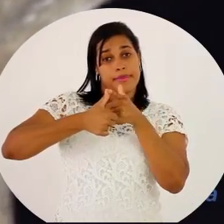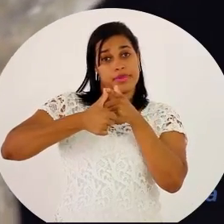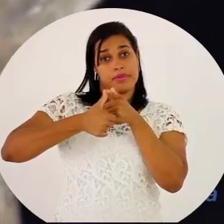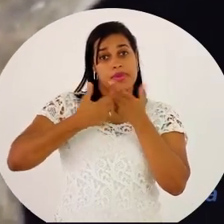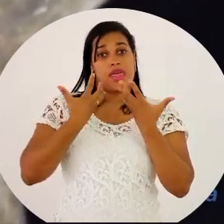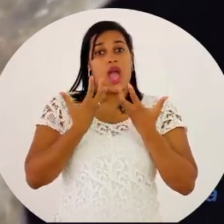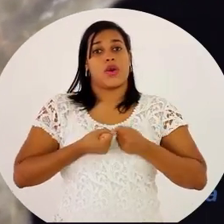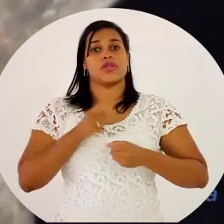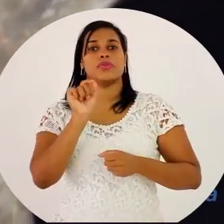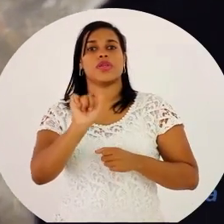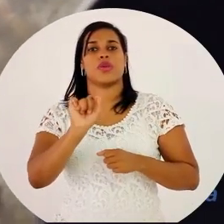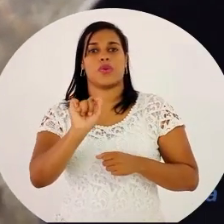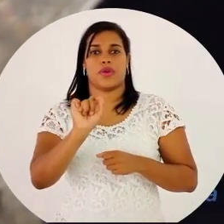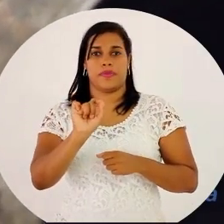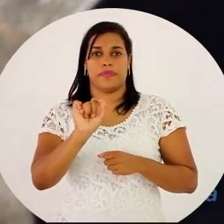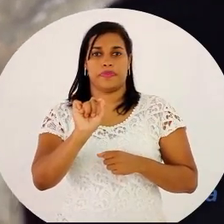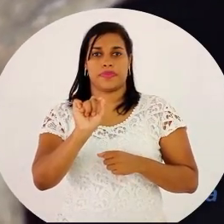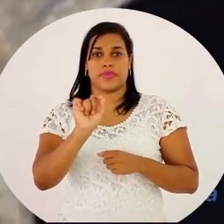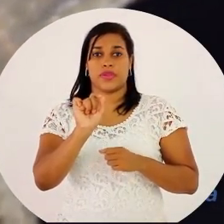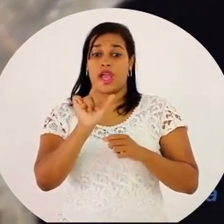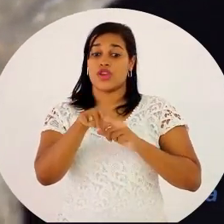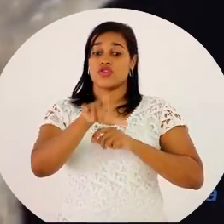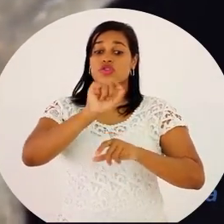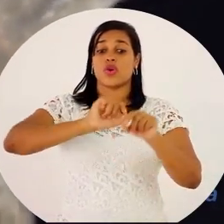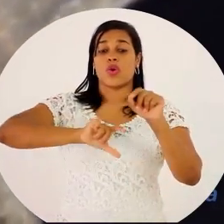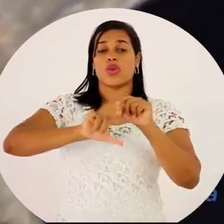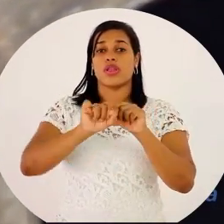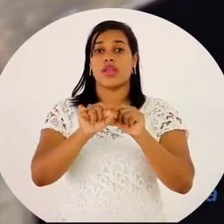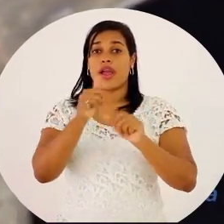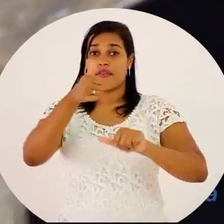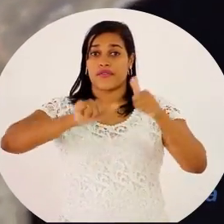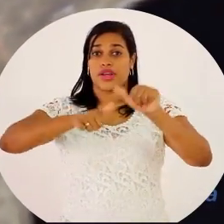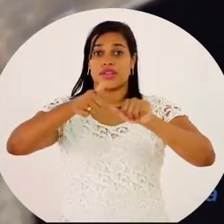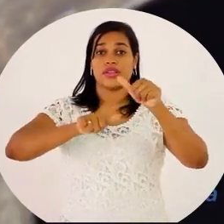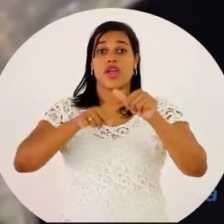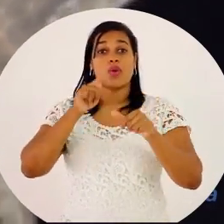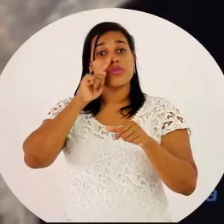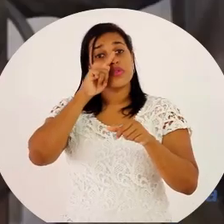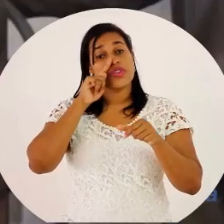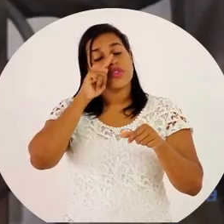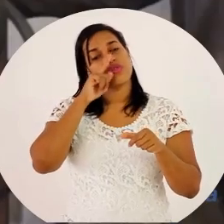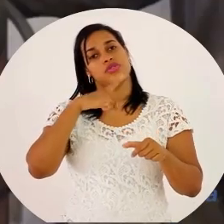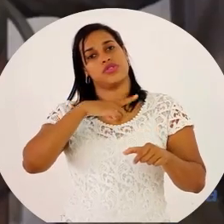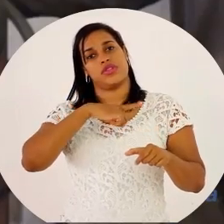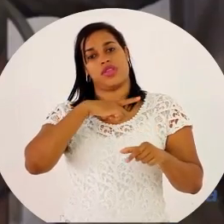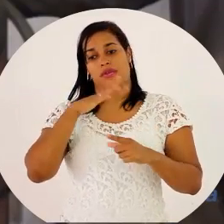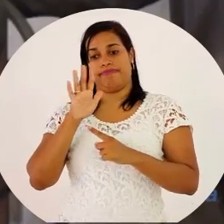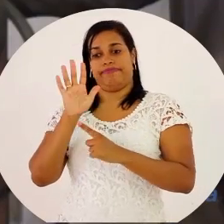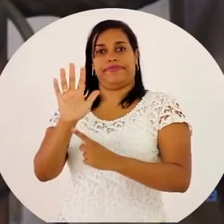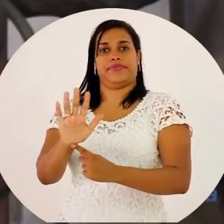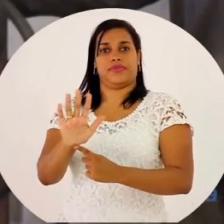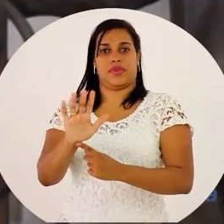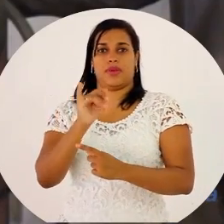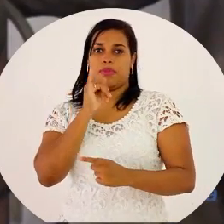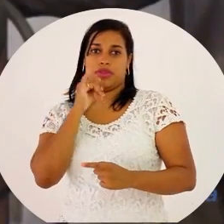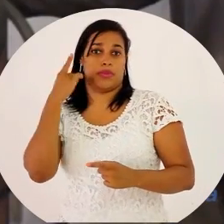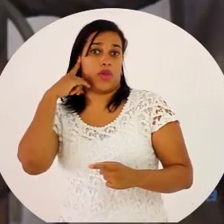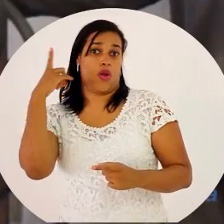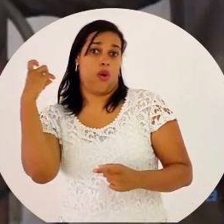no reconhecimento é determinar os riscos que ele está exposto. Por exemplo, o nosso betoneiro ele está exposto a um risco de